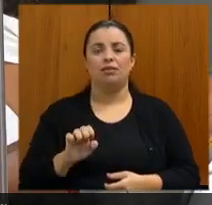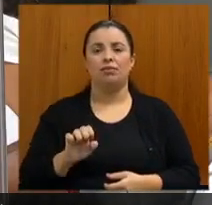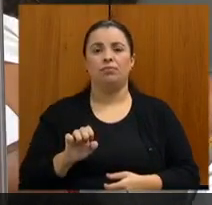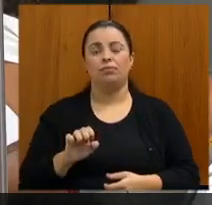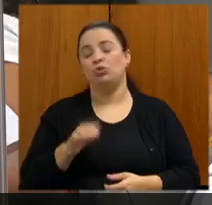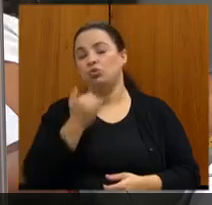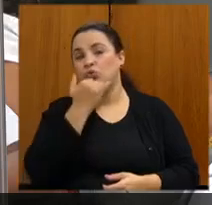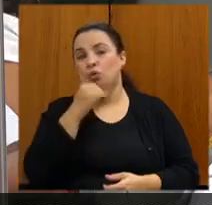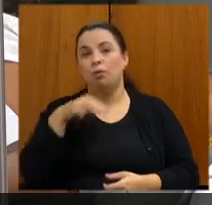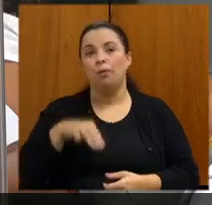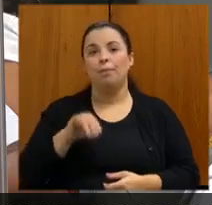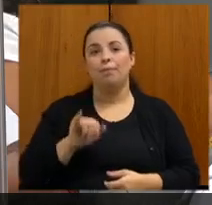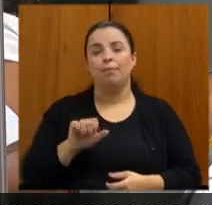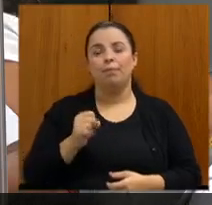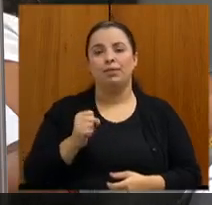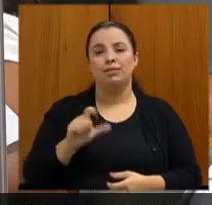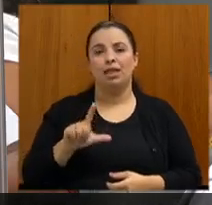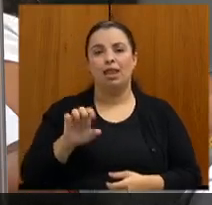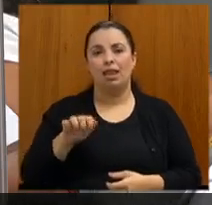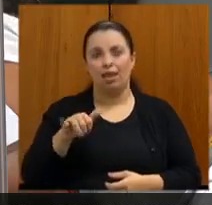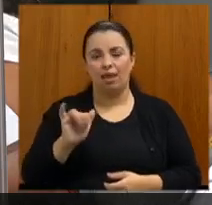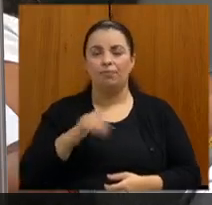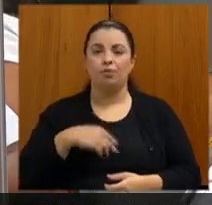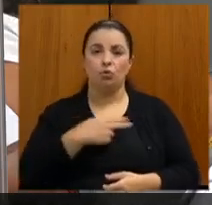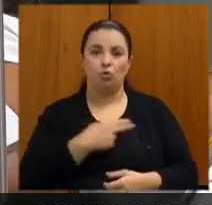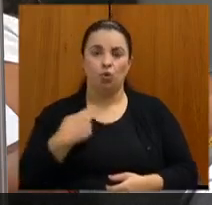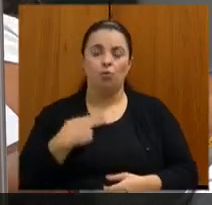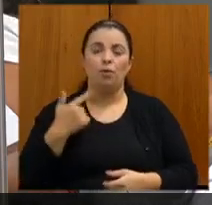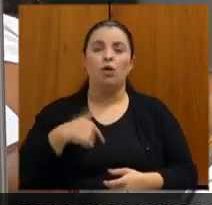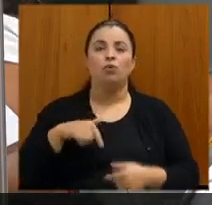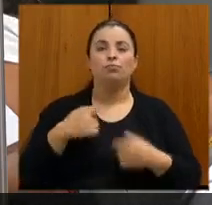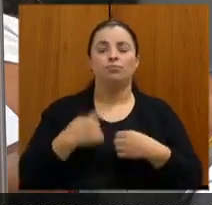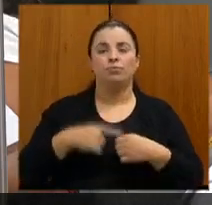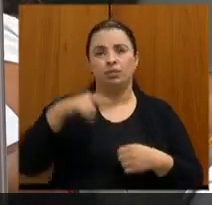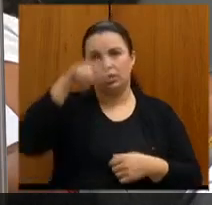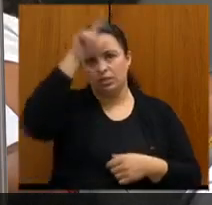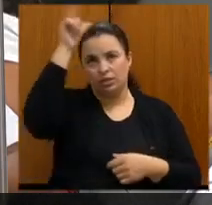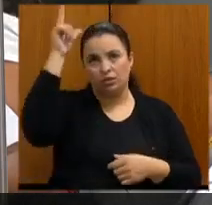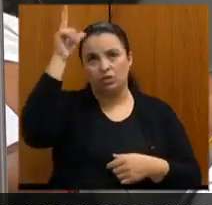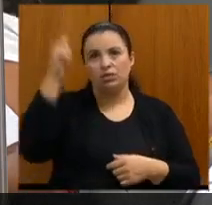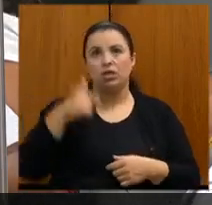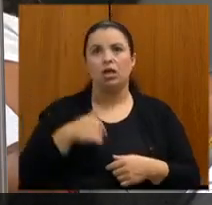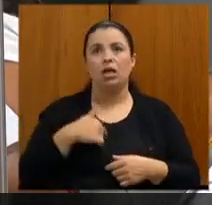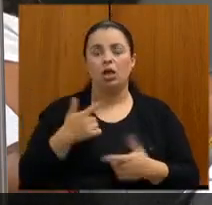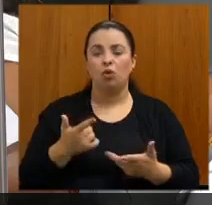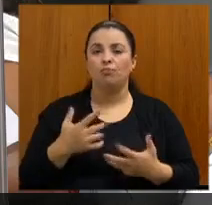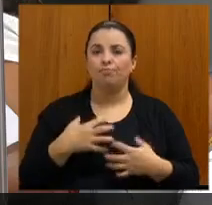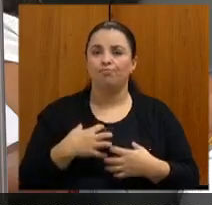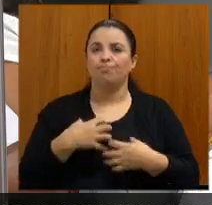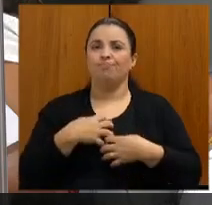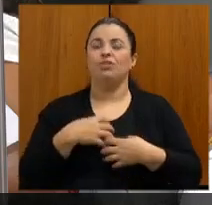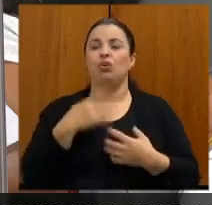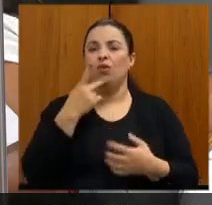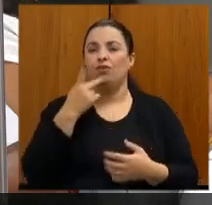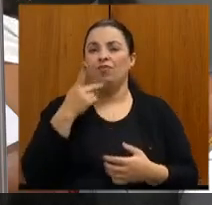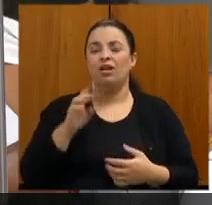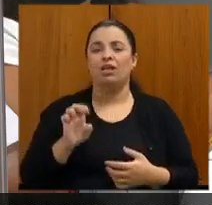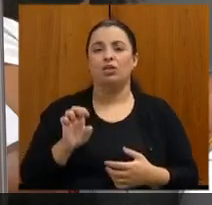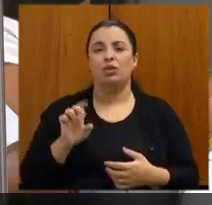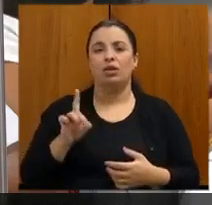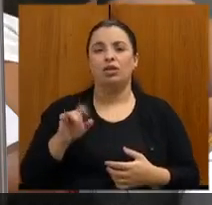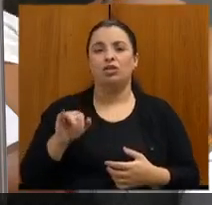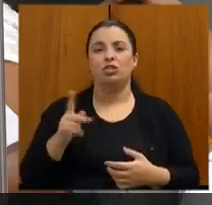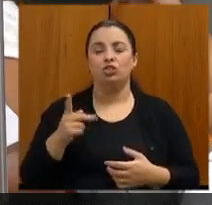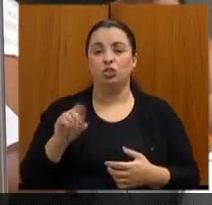misley Pereira eu sou de Santa Luzia eu me senti muito contemplada agora com a fala do Edinho